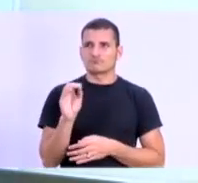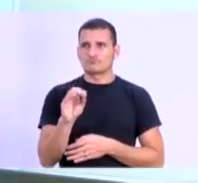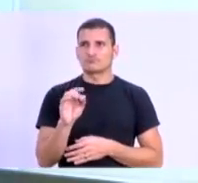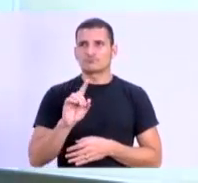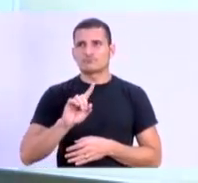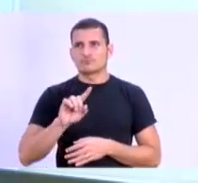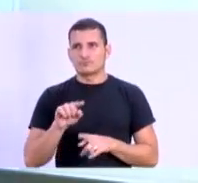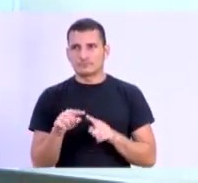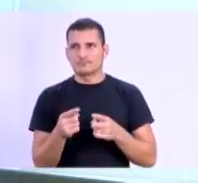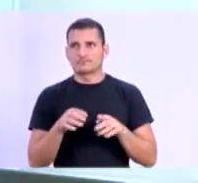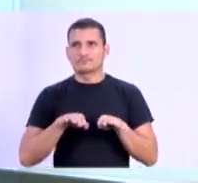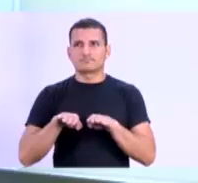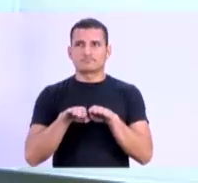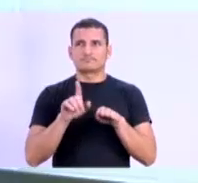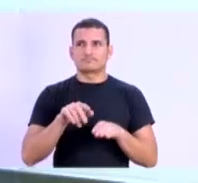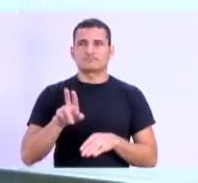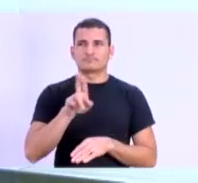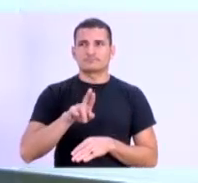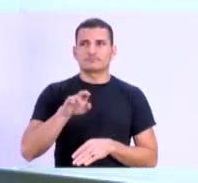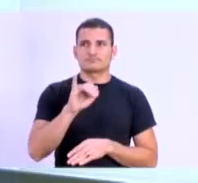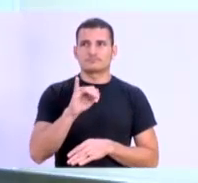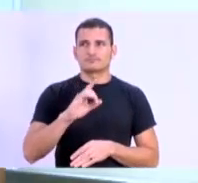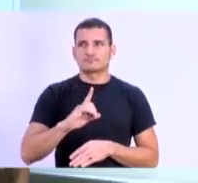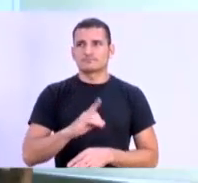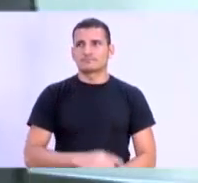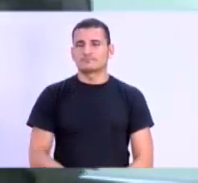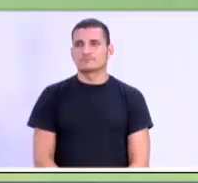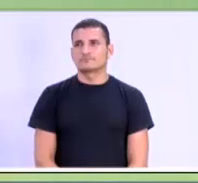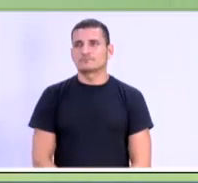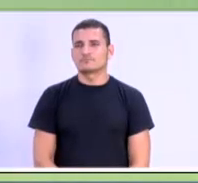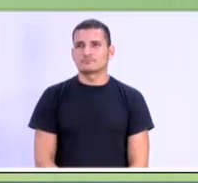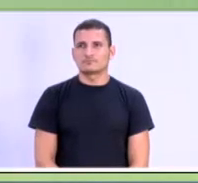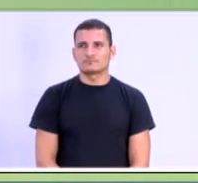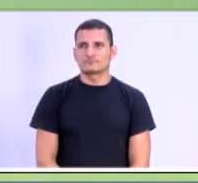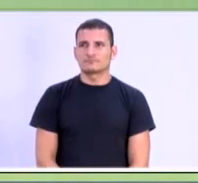dessa característica é utilizar o ID, né?